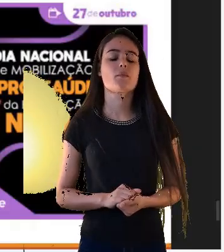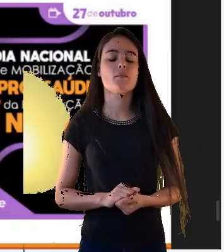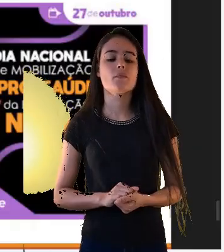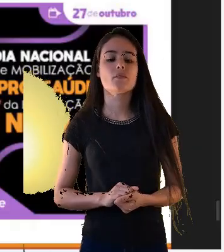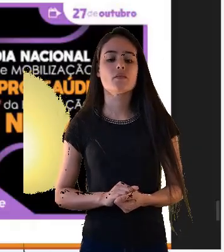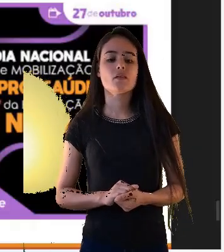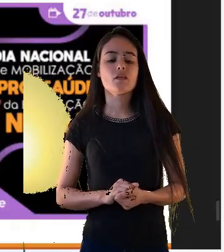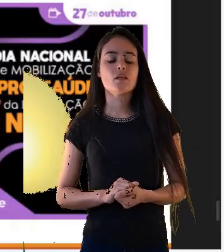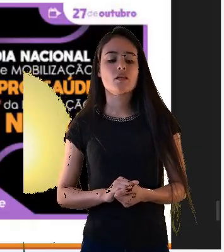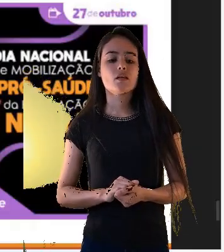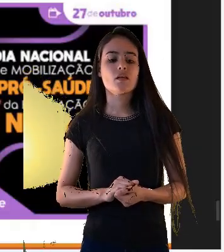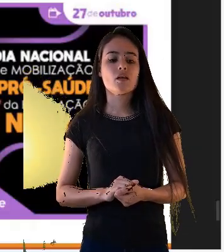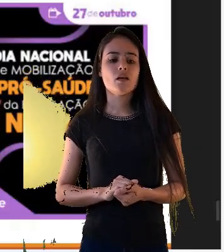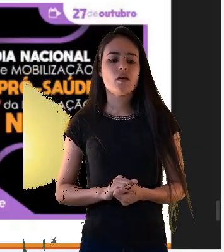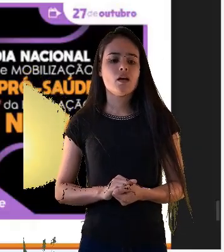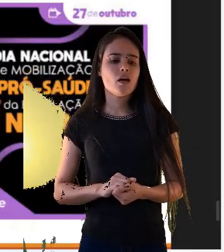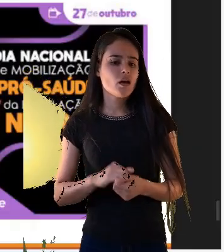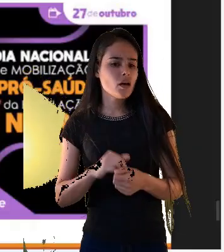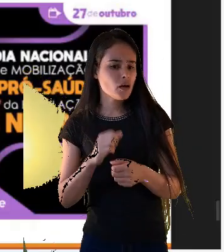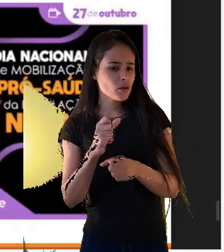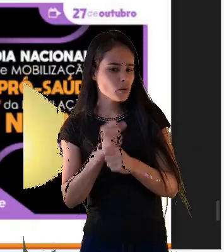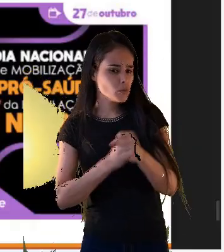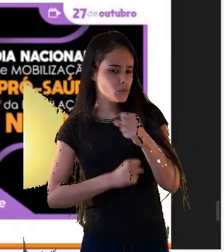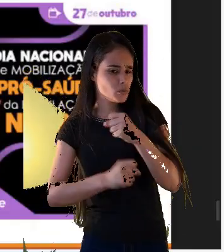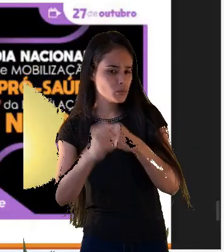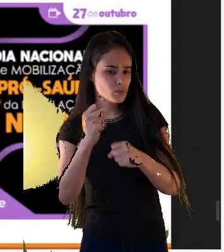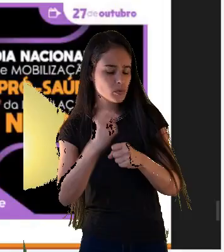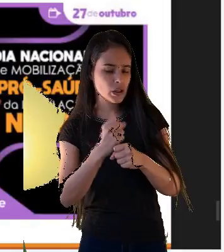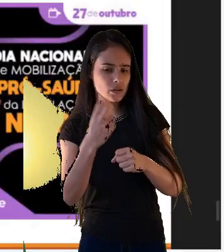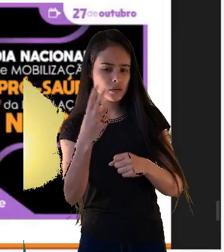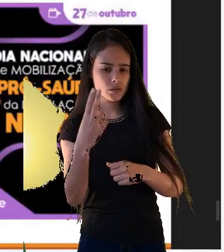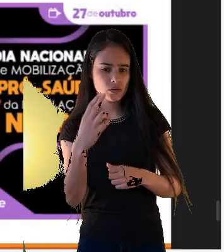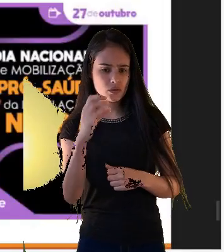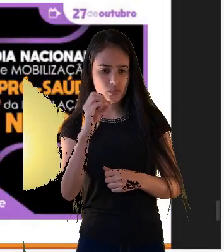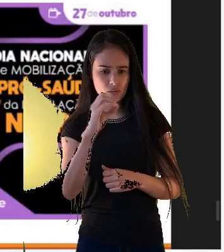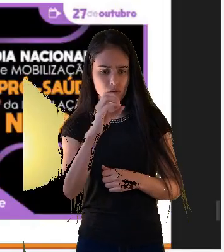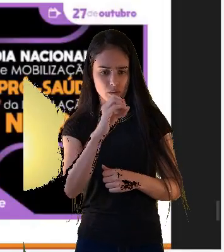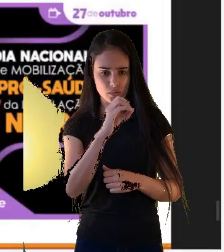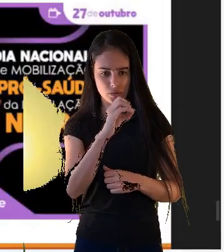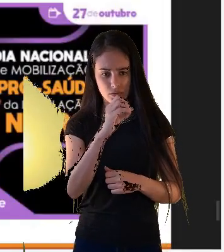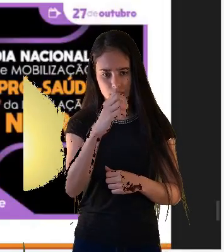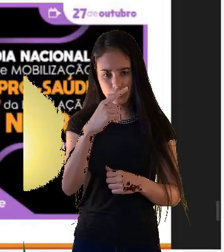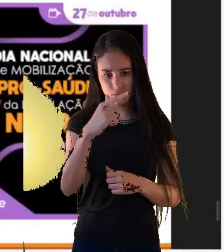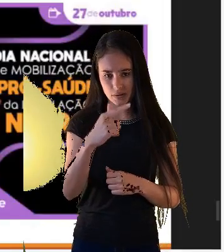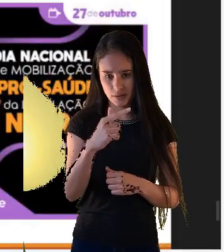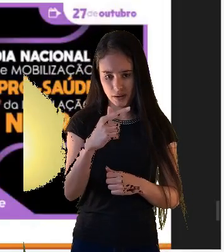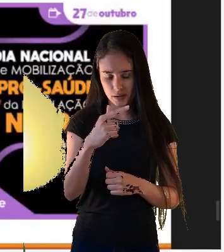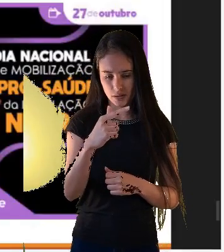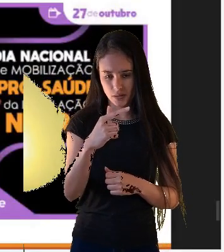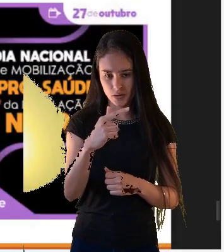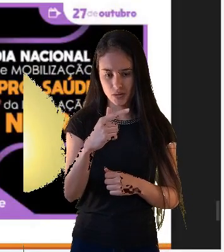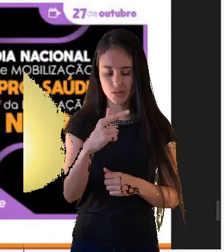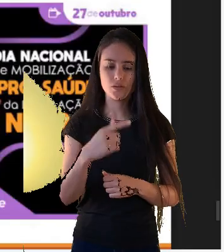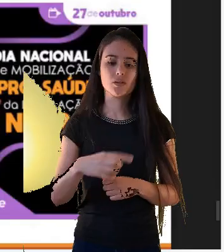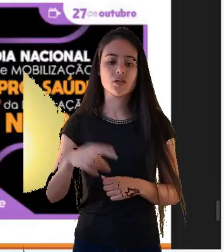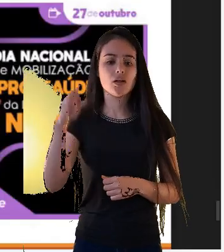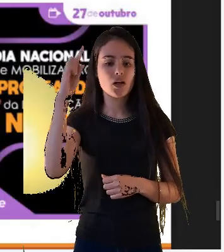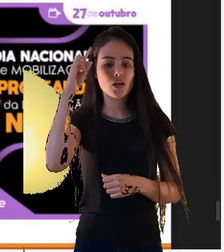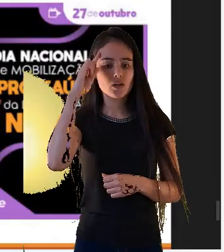Dia Nacional de Mobilização pró-saúde da população negra, que é um dia voltado mesmo